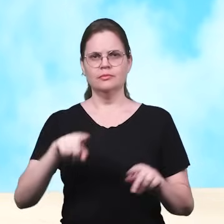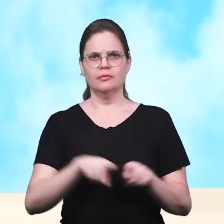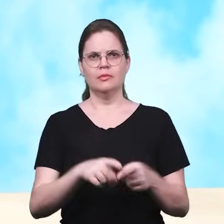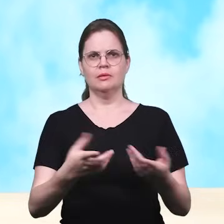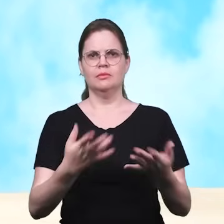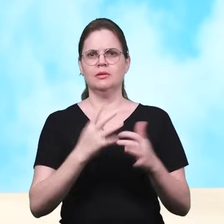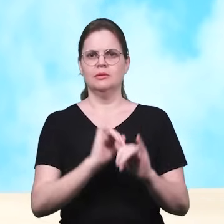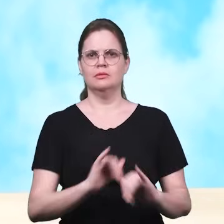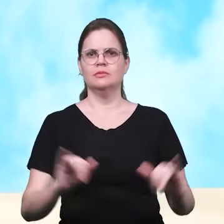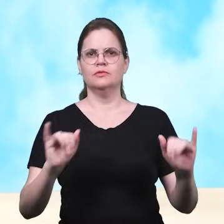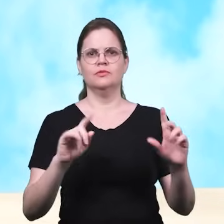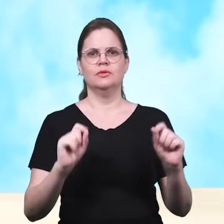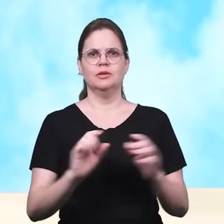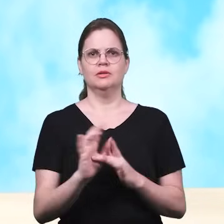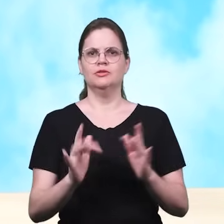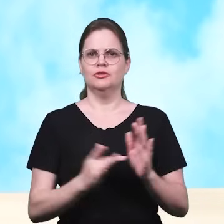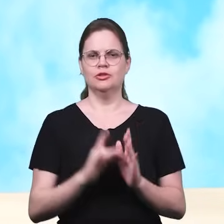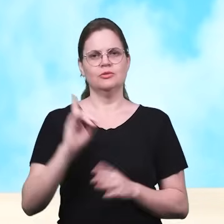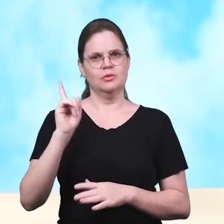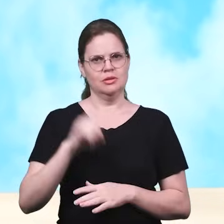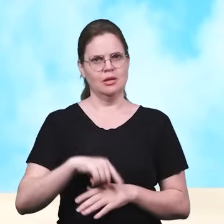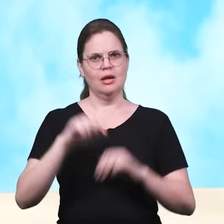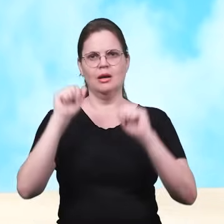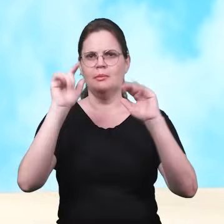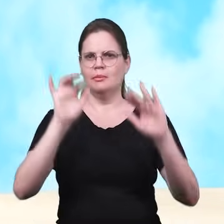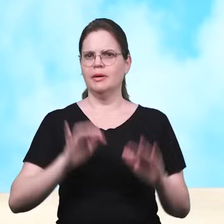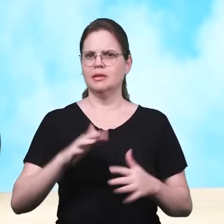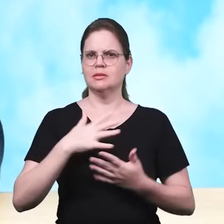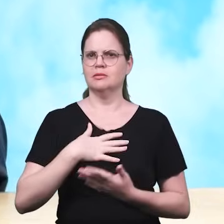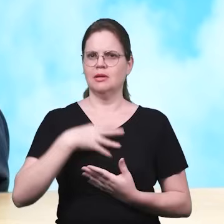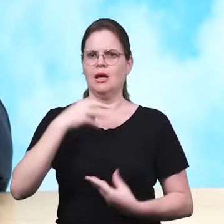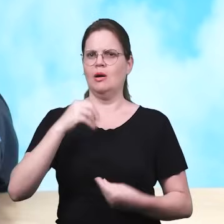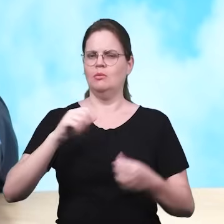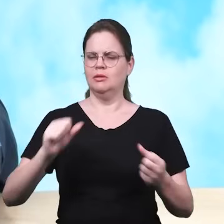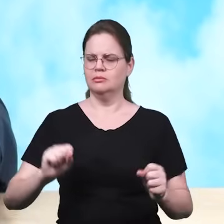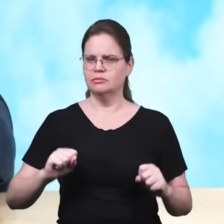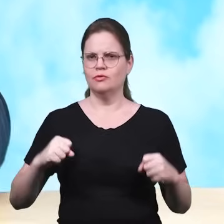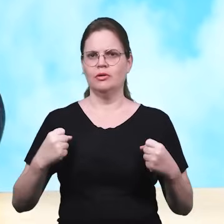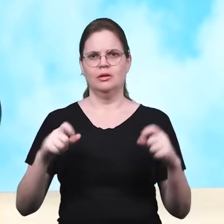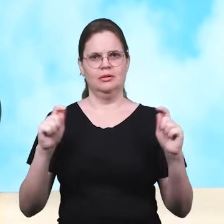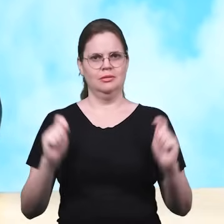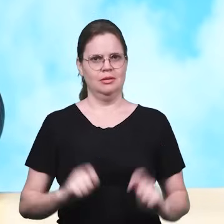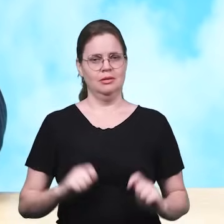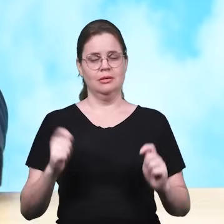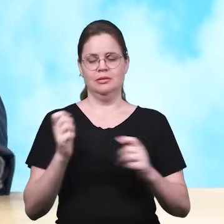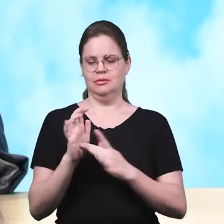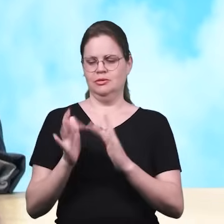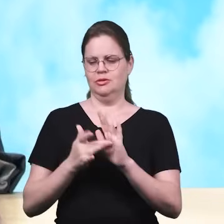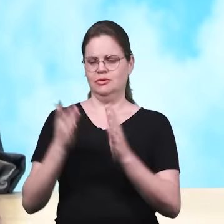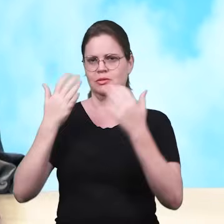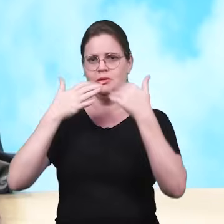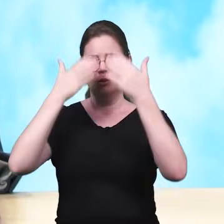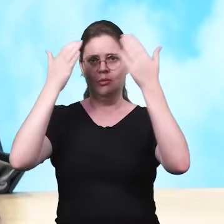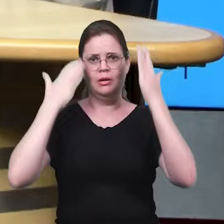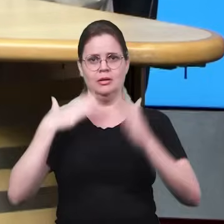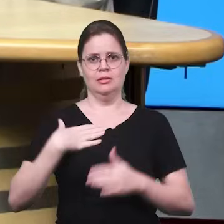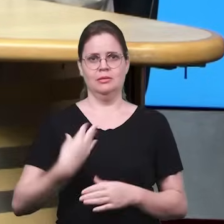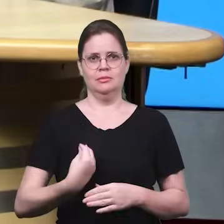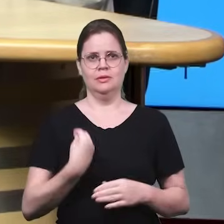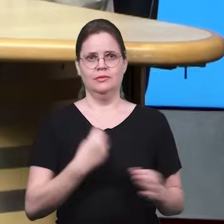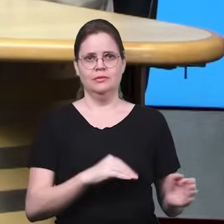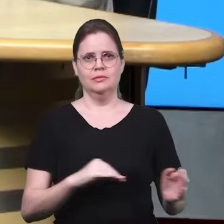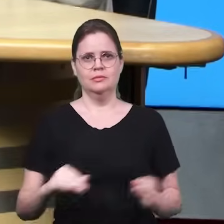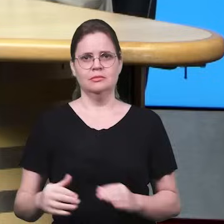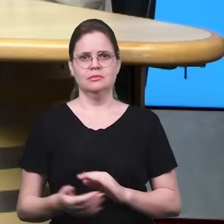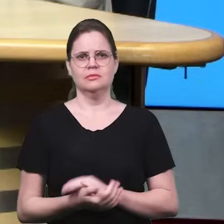falar: Jesus é o alimento. Amém. O Espírito Santo me revelou Jesus. Ele é o rei na minha vida. Muito bom. E